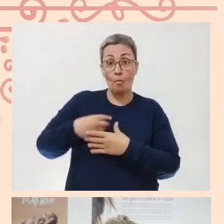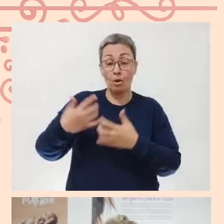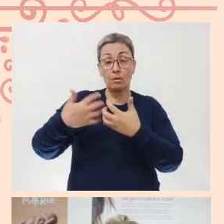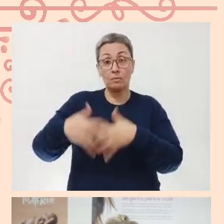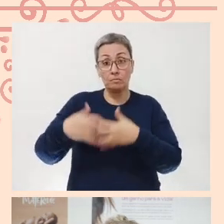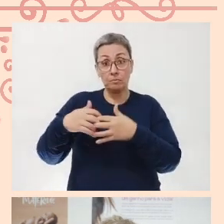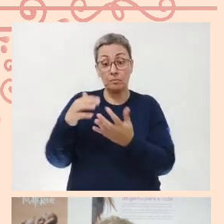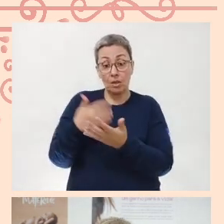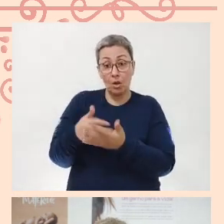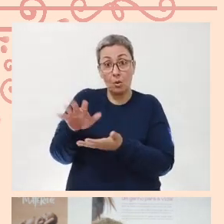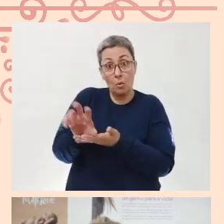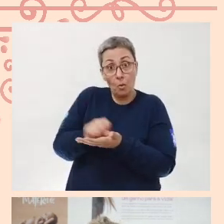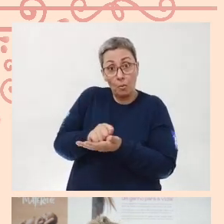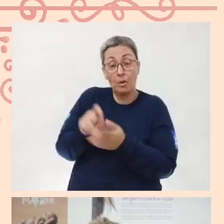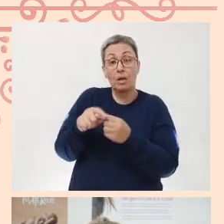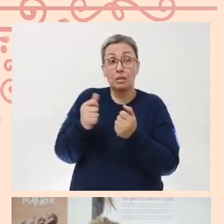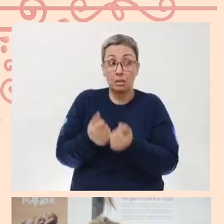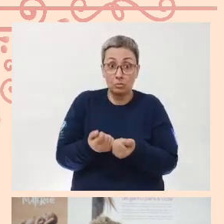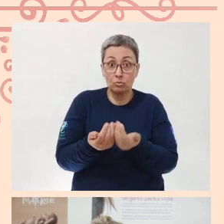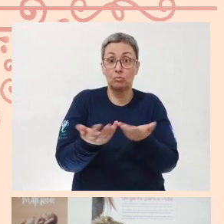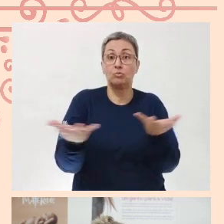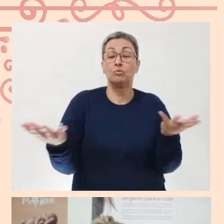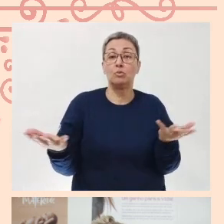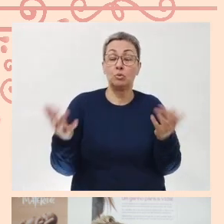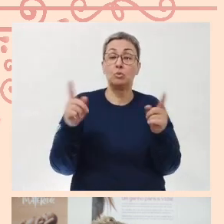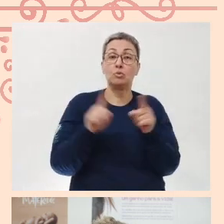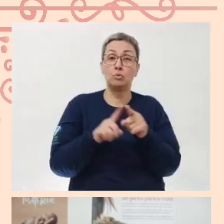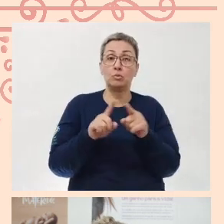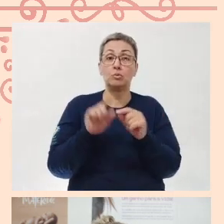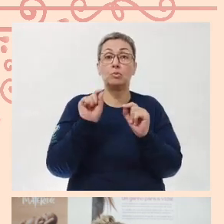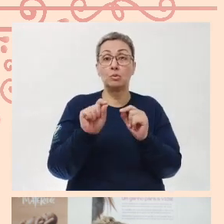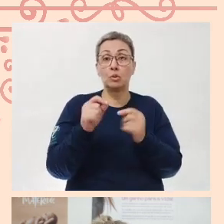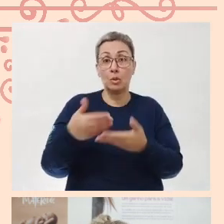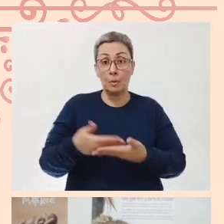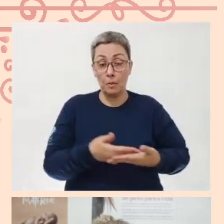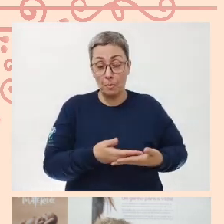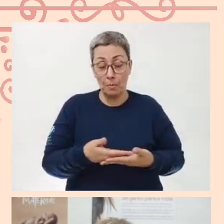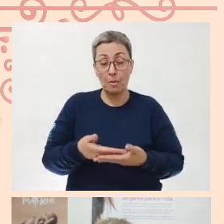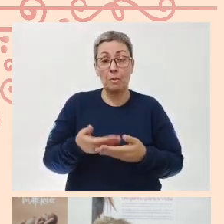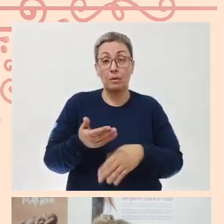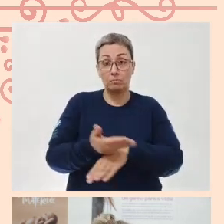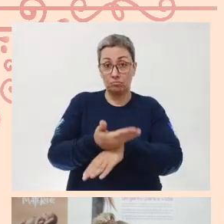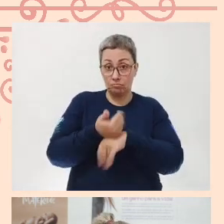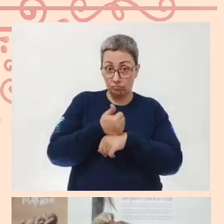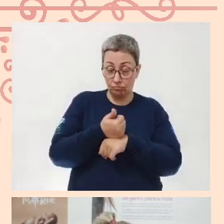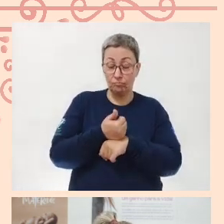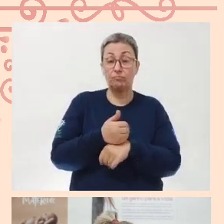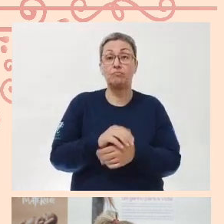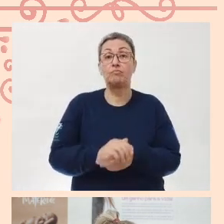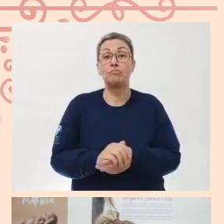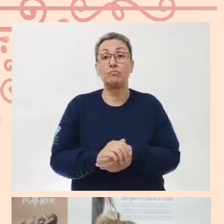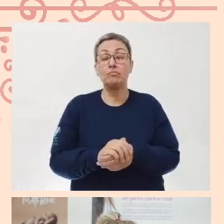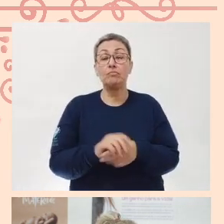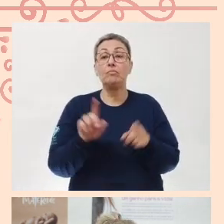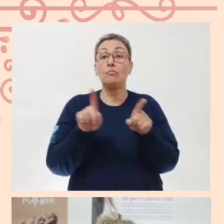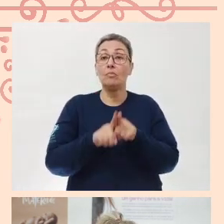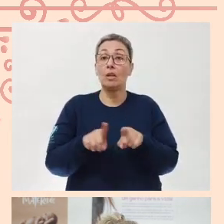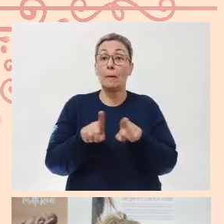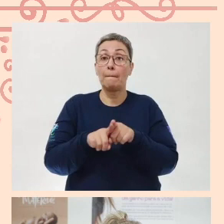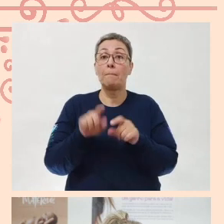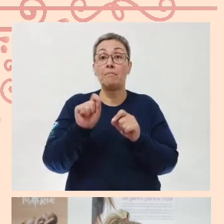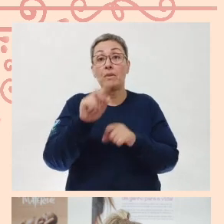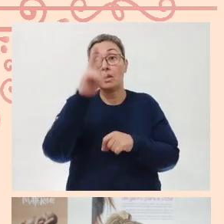desde a sua coleta até a distribuição para os recém-nascidos prematuros.